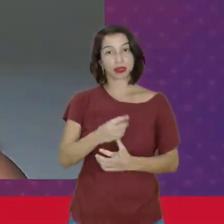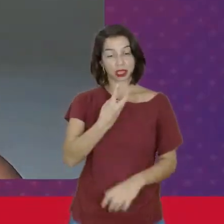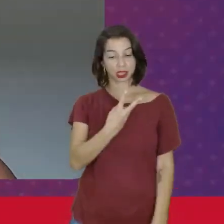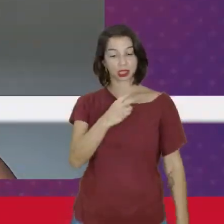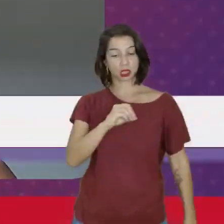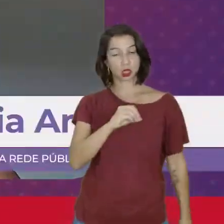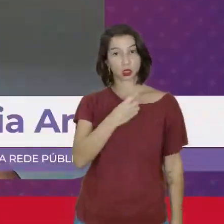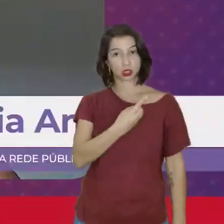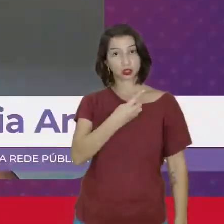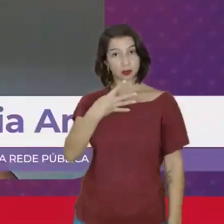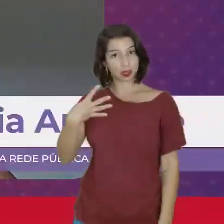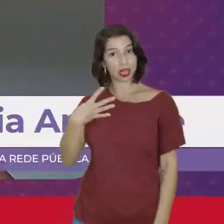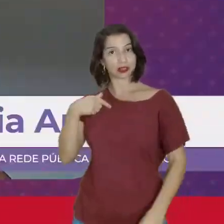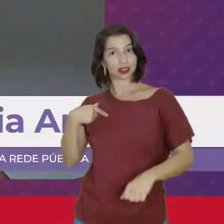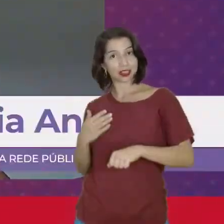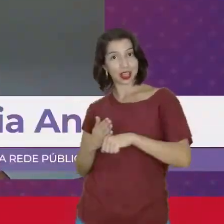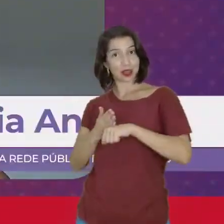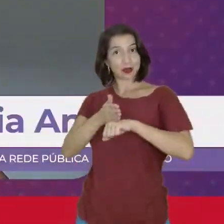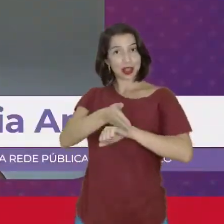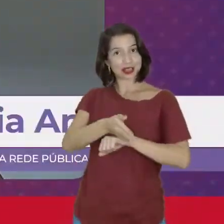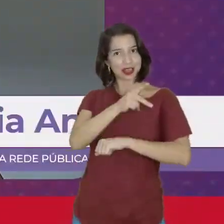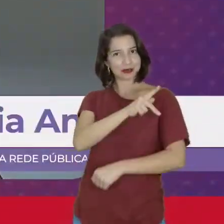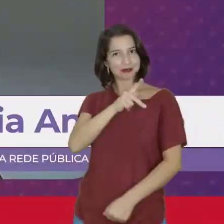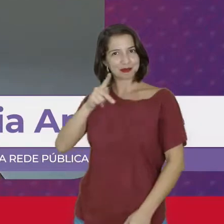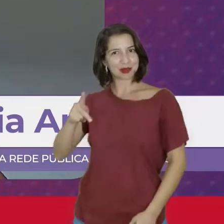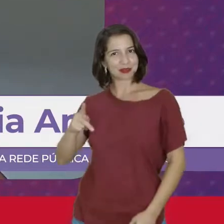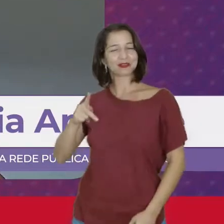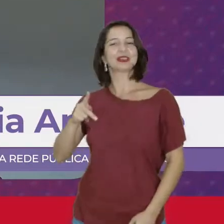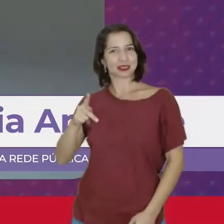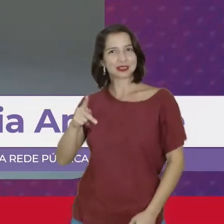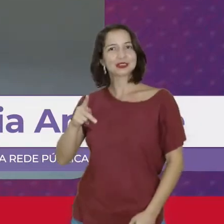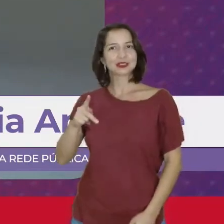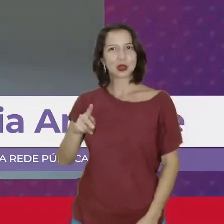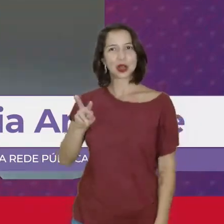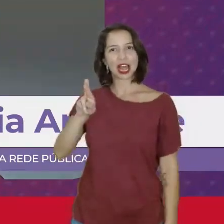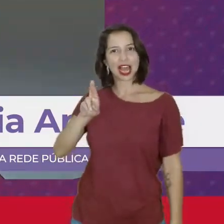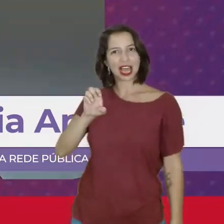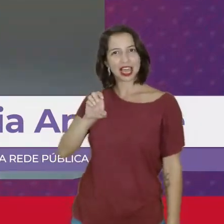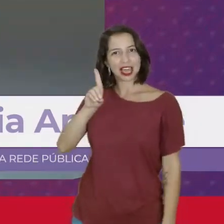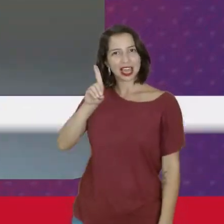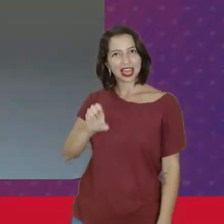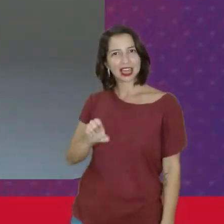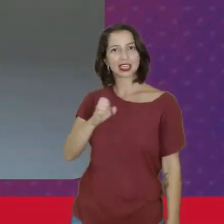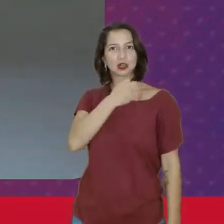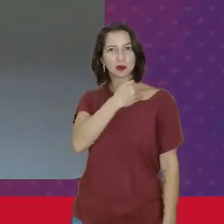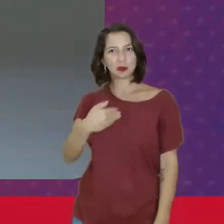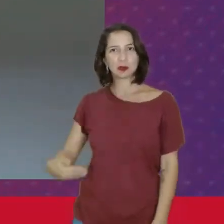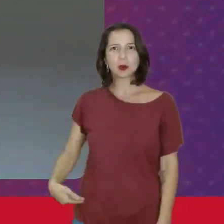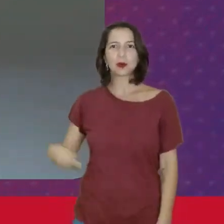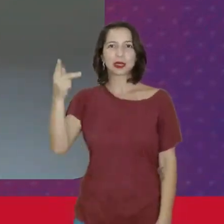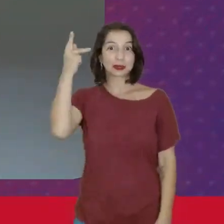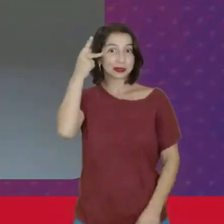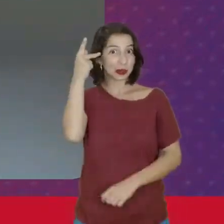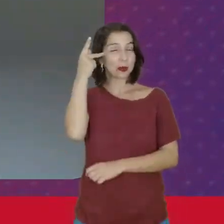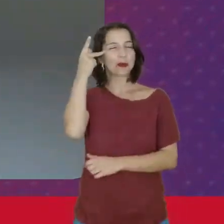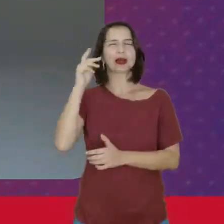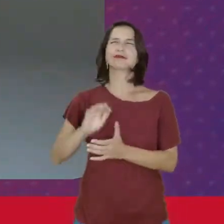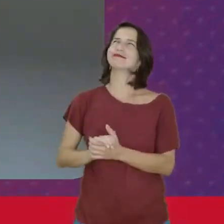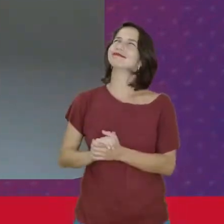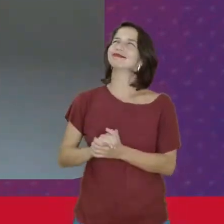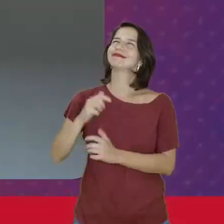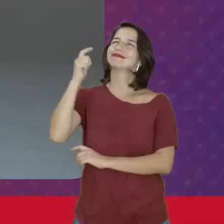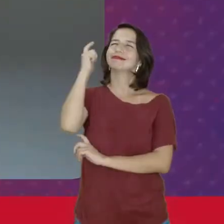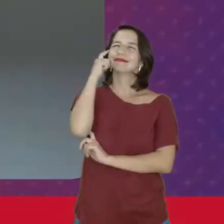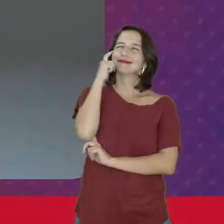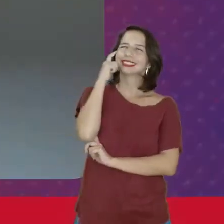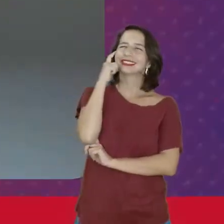ingressar como professora efetiva na rede pública estadual do estado de São Paulo. Daí eu pensei, bom,